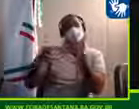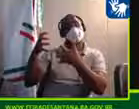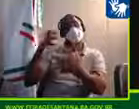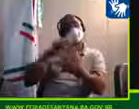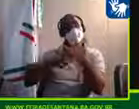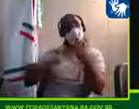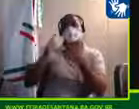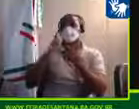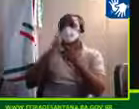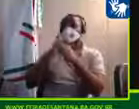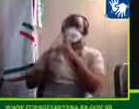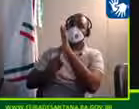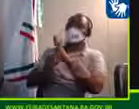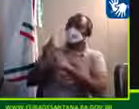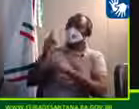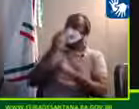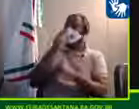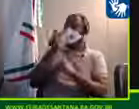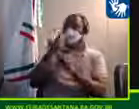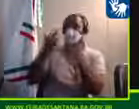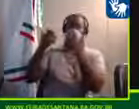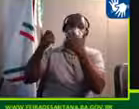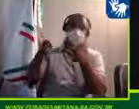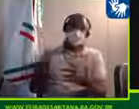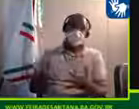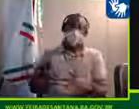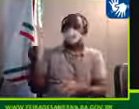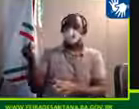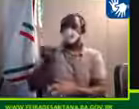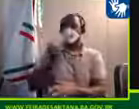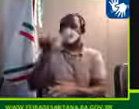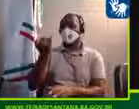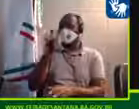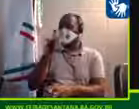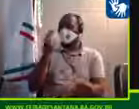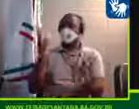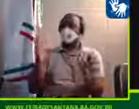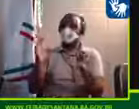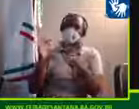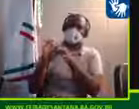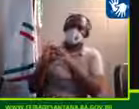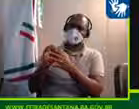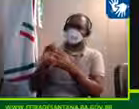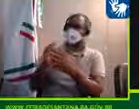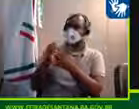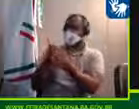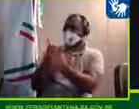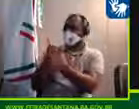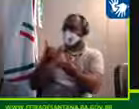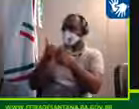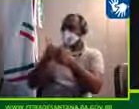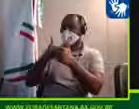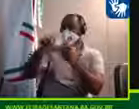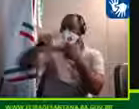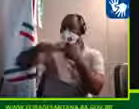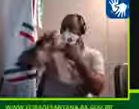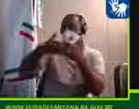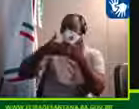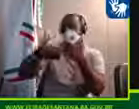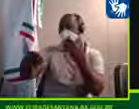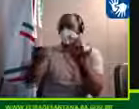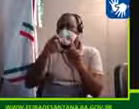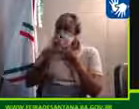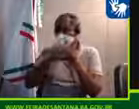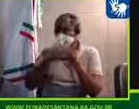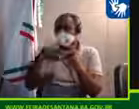do prefeito, quando ele fala em ilações e a proximidade de novembro. Eu queria